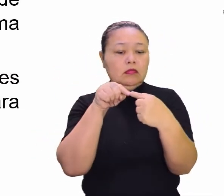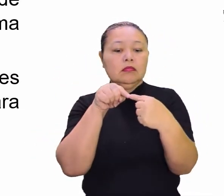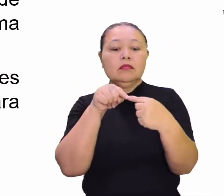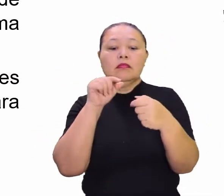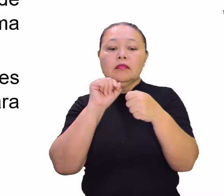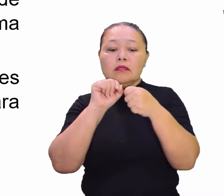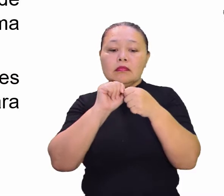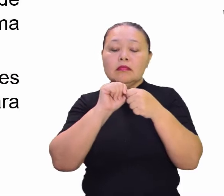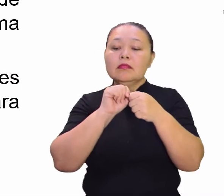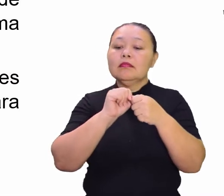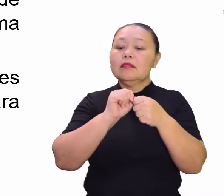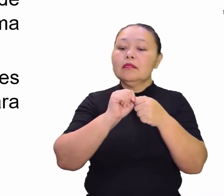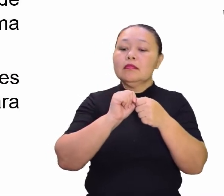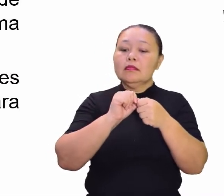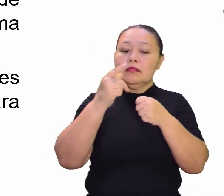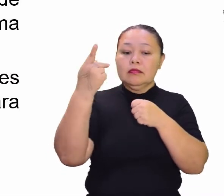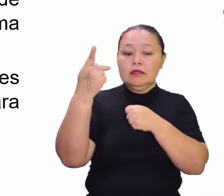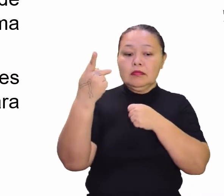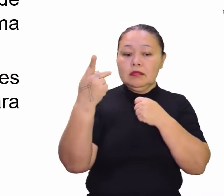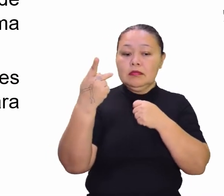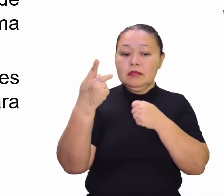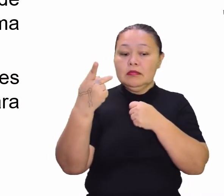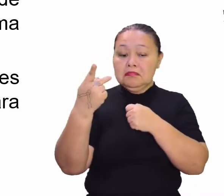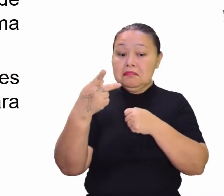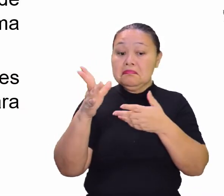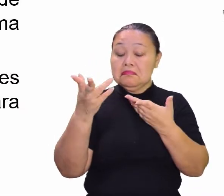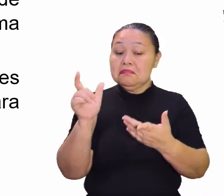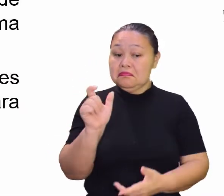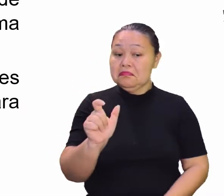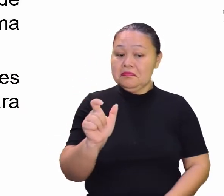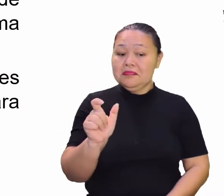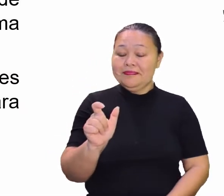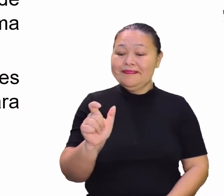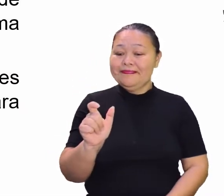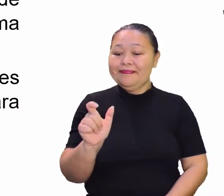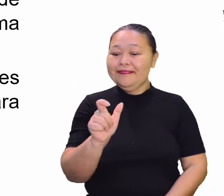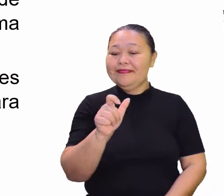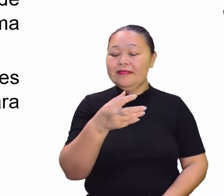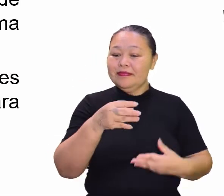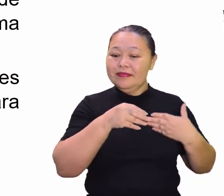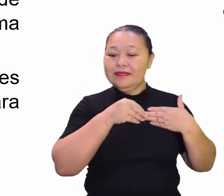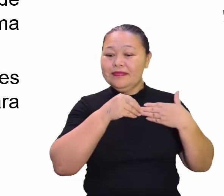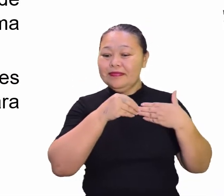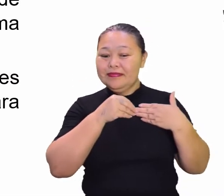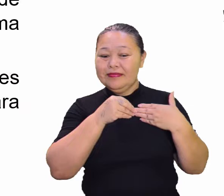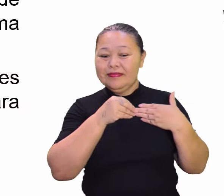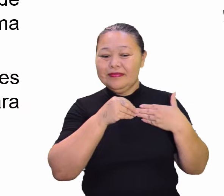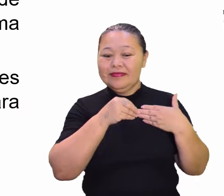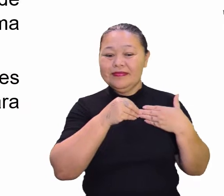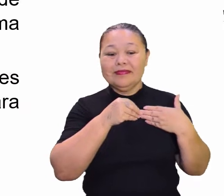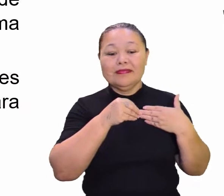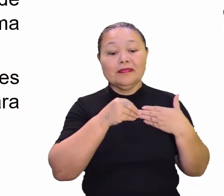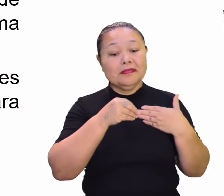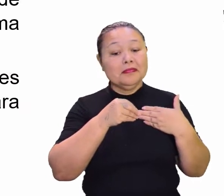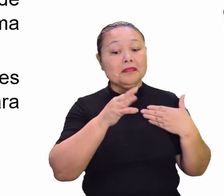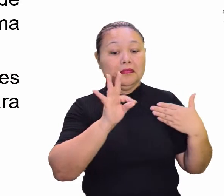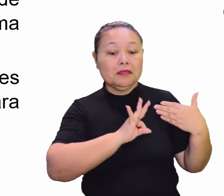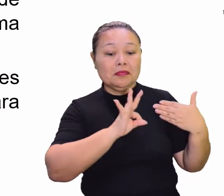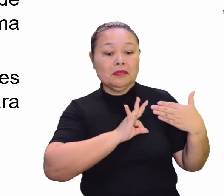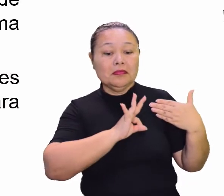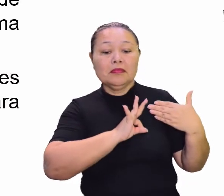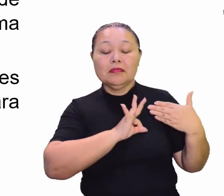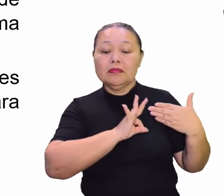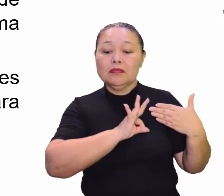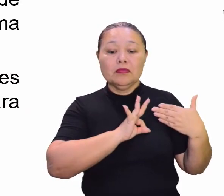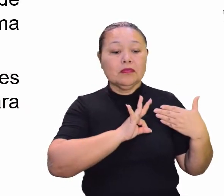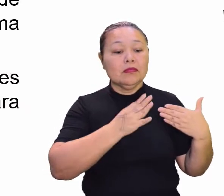objetivam repassar, olha, eles são bonzinhos, Rogério, eles querem repassar aos nativos galera? suas técnicas